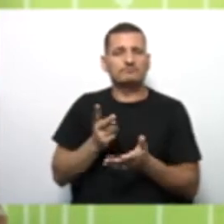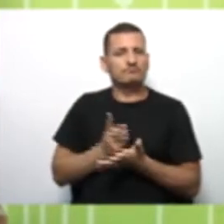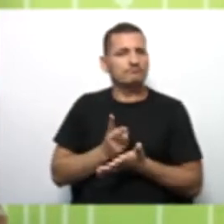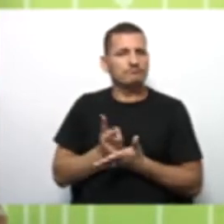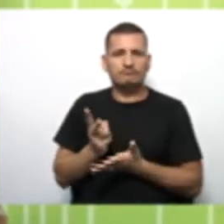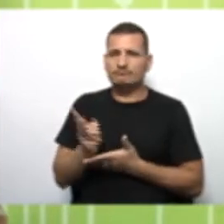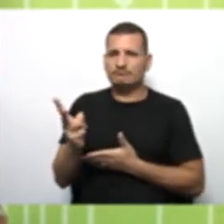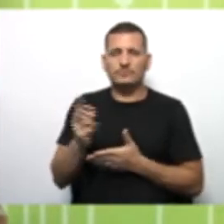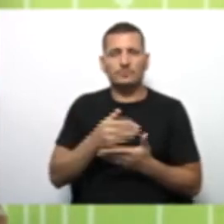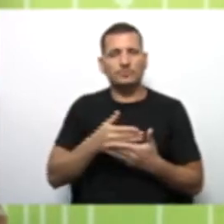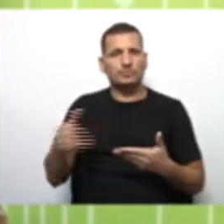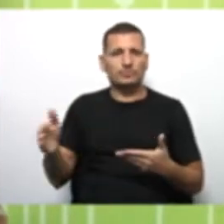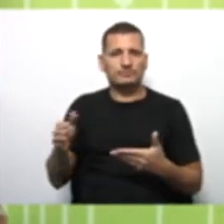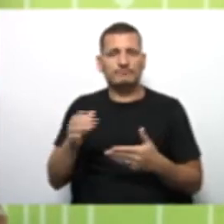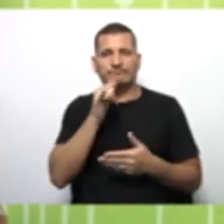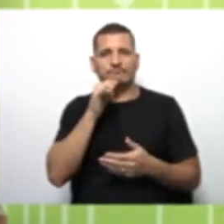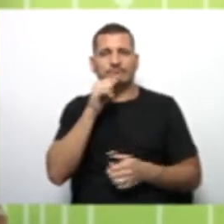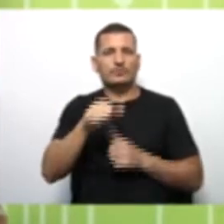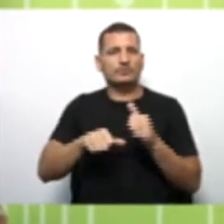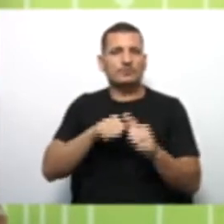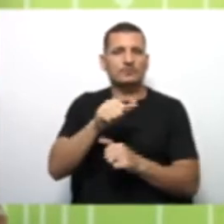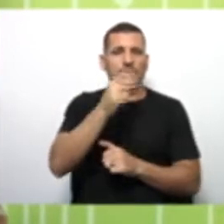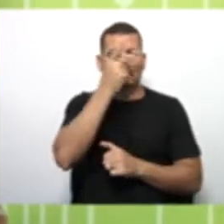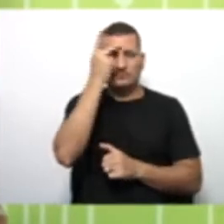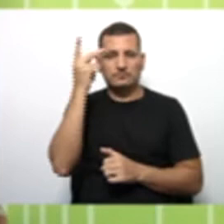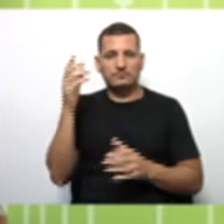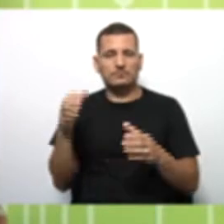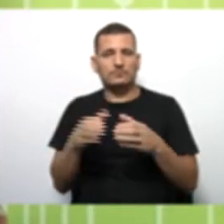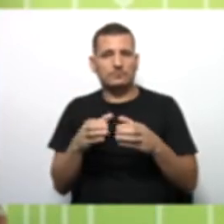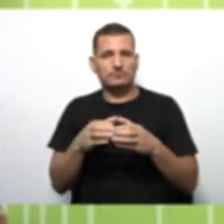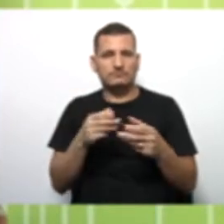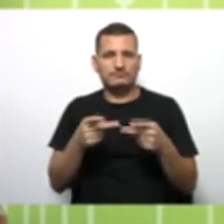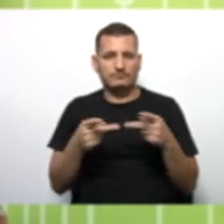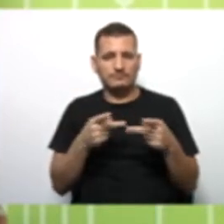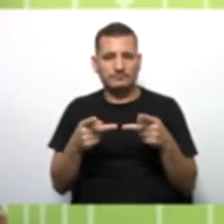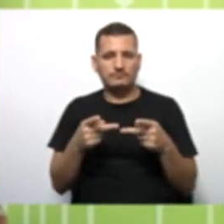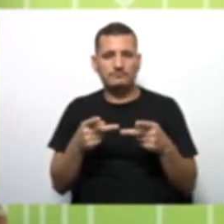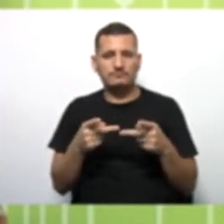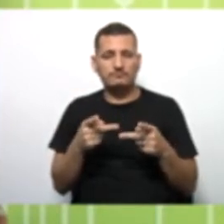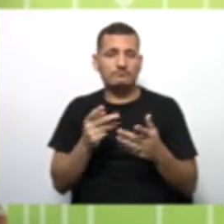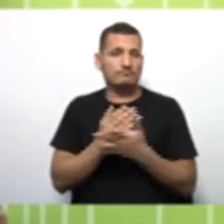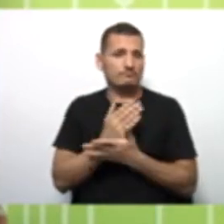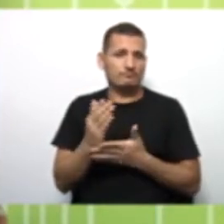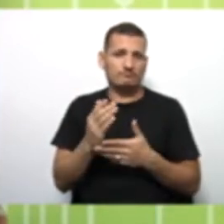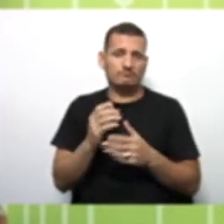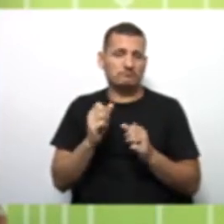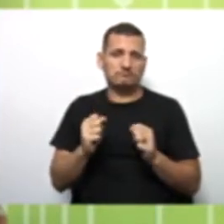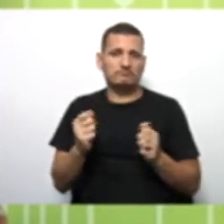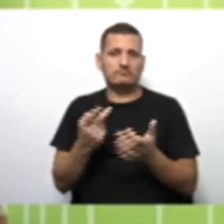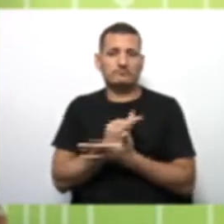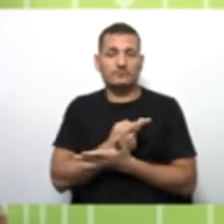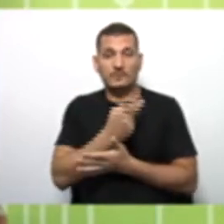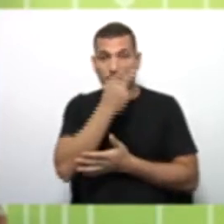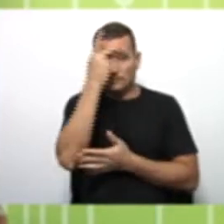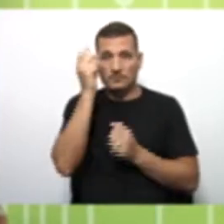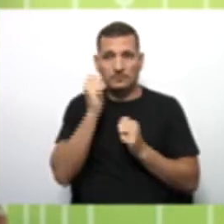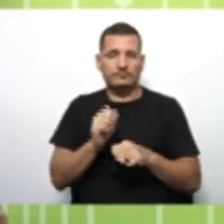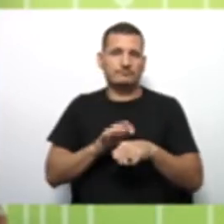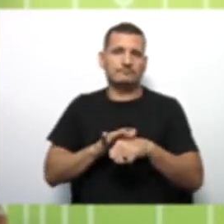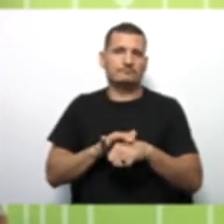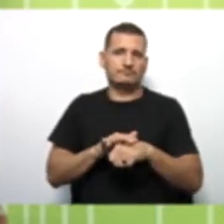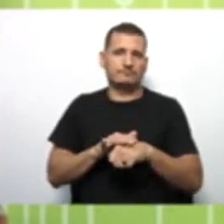essa incerteza da troca de pessoas dentro da equipe executora do projeto. Algumas coisas podem acontecer, as pessoas podem adoecer,